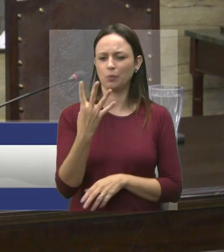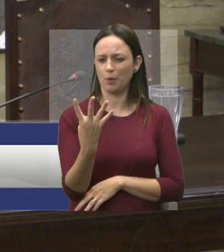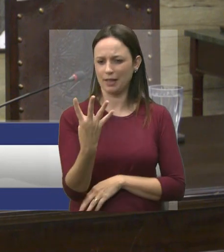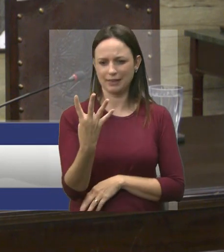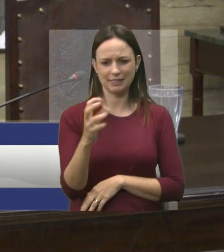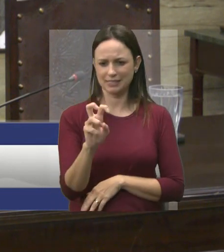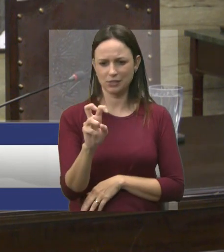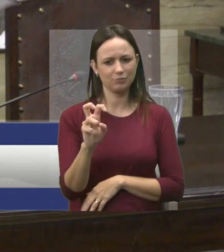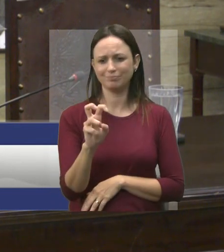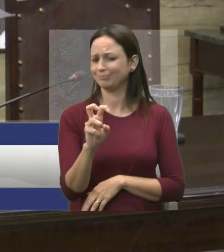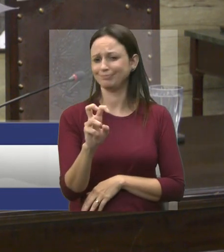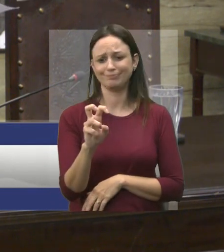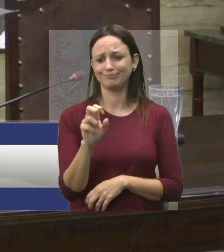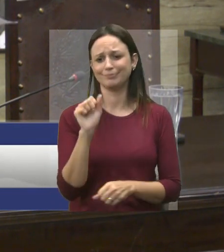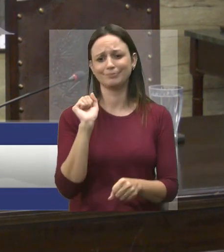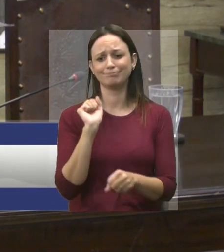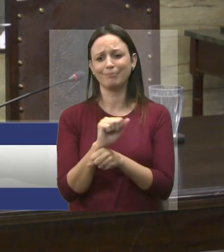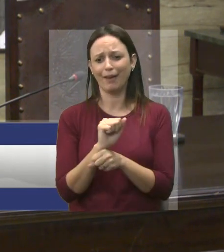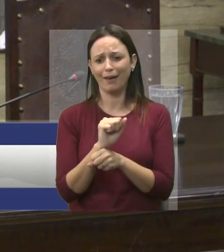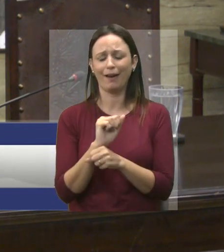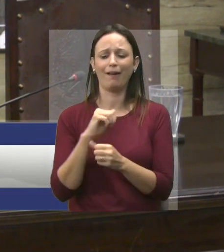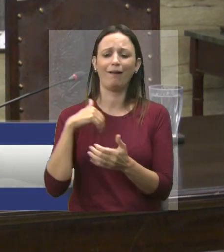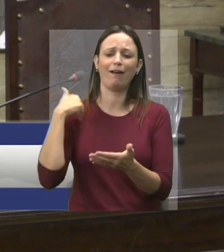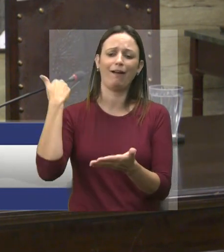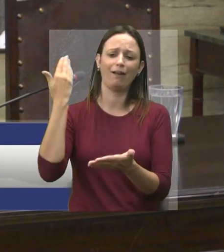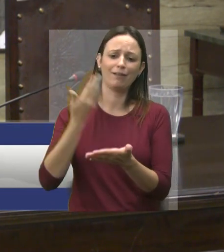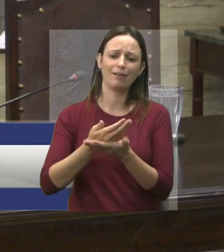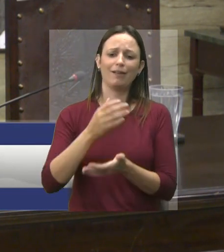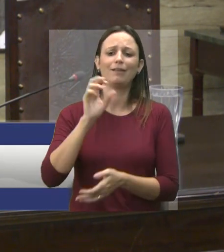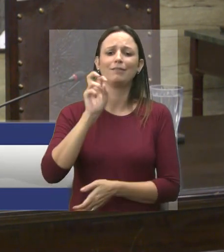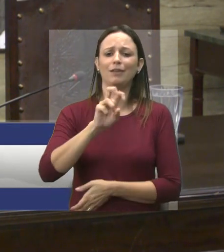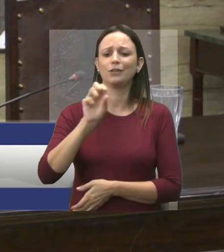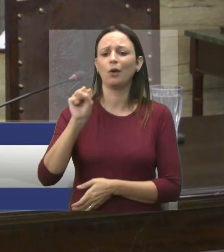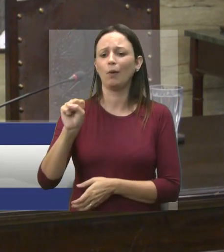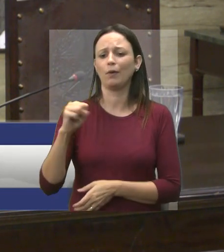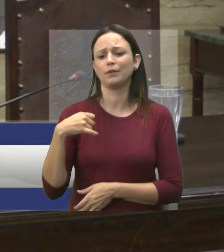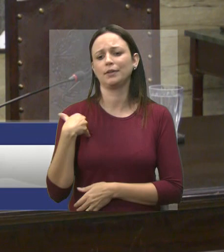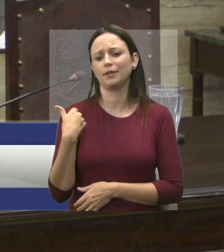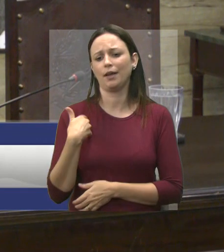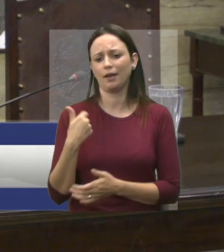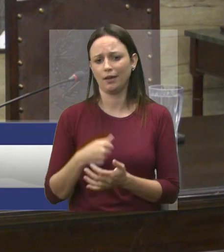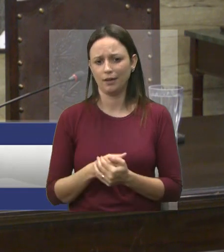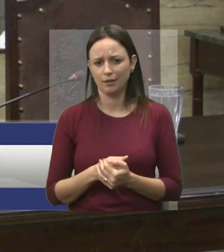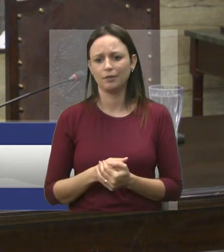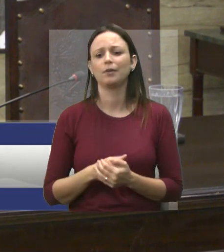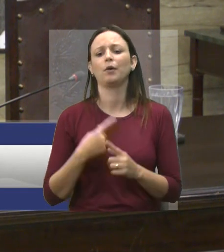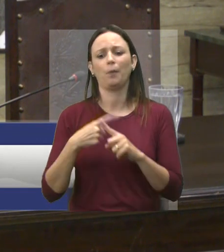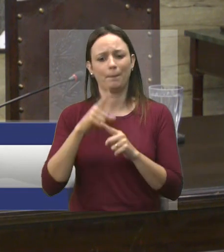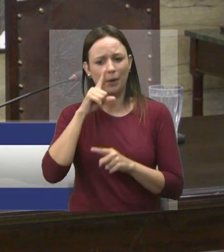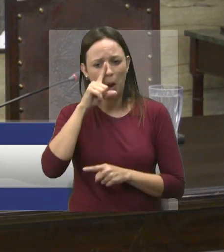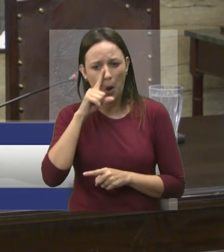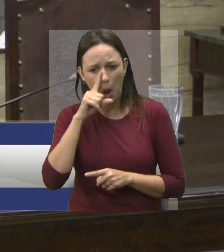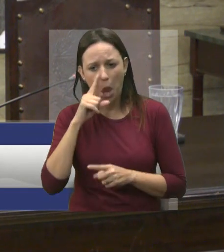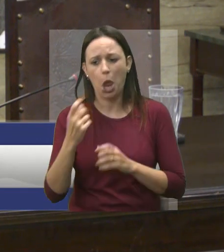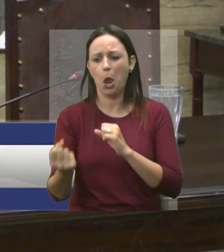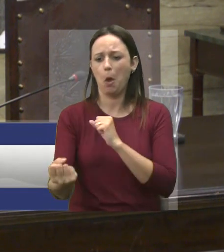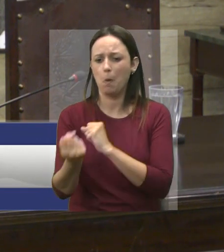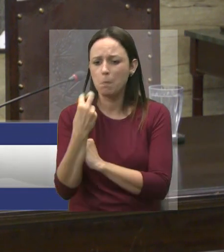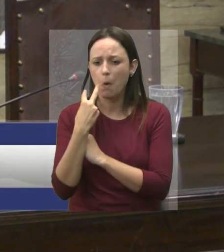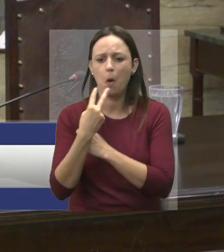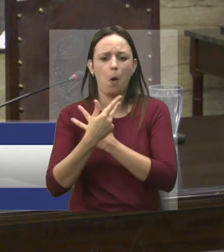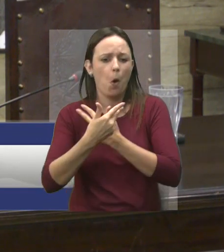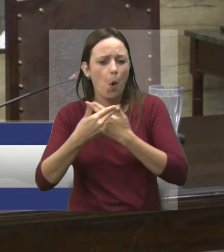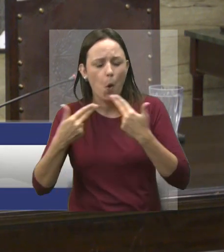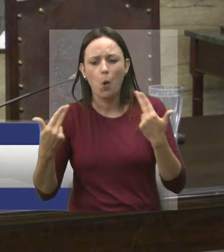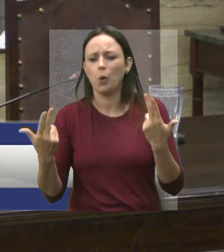45, ela vai ter que aguardar até 58 anos de idade, com exposição contínua, porque daí não,